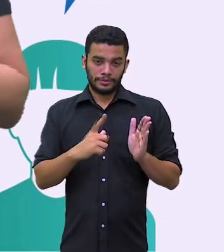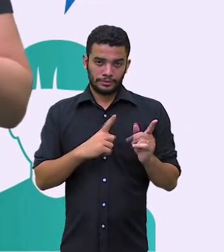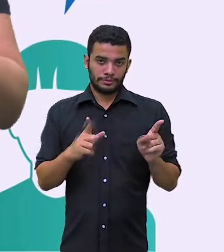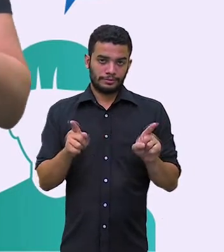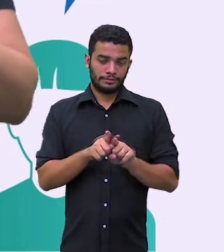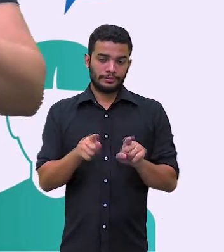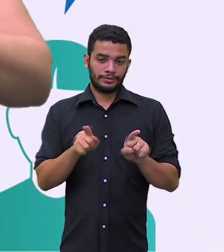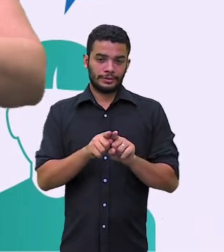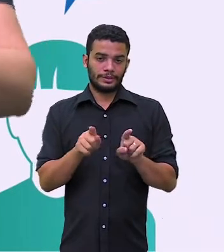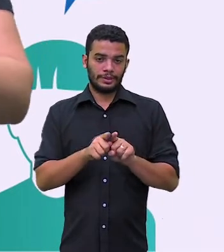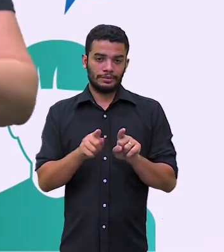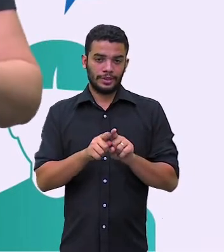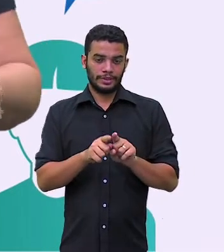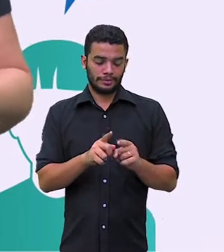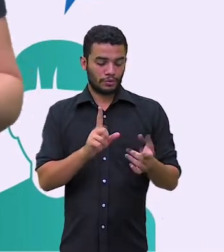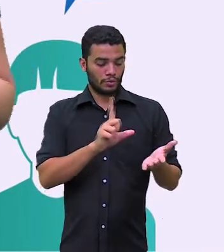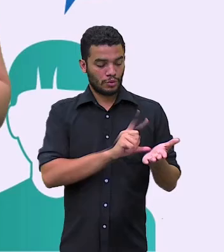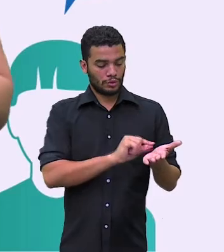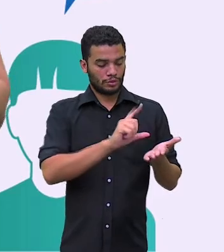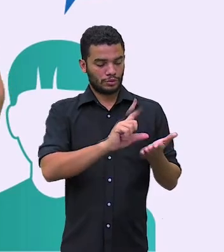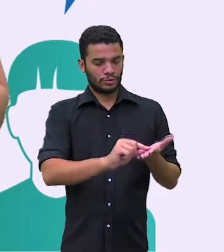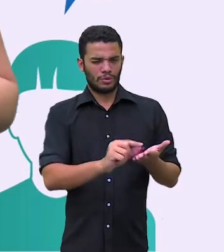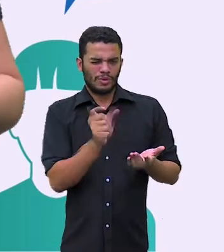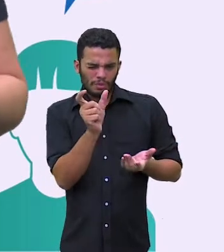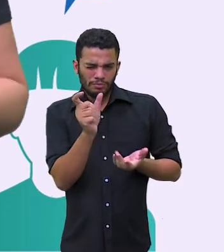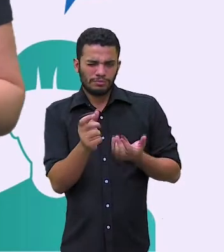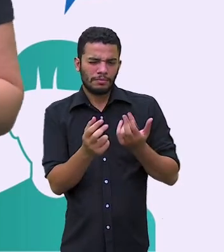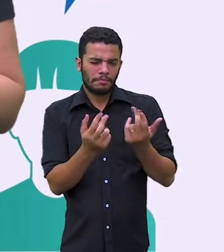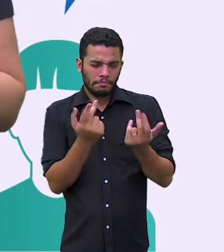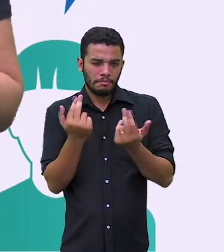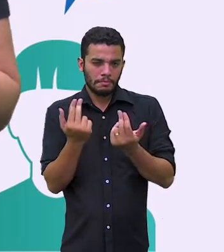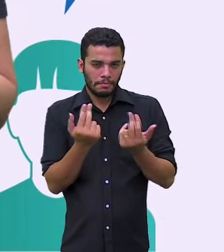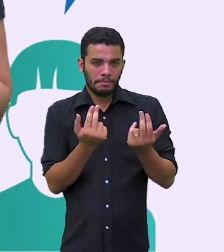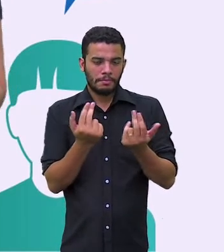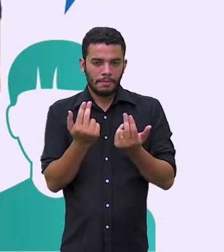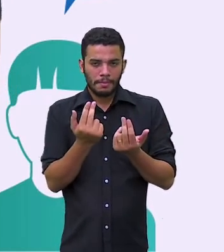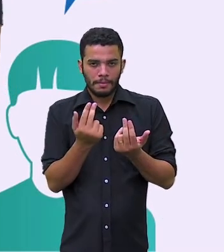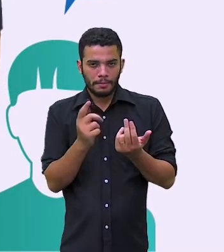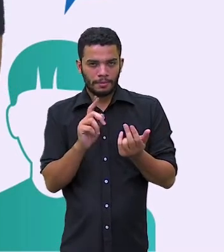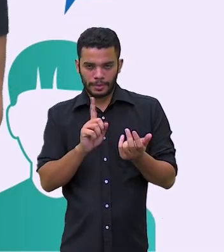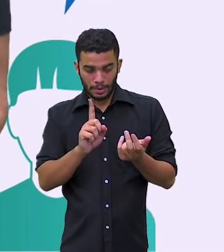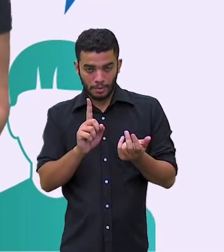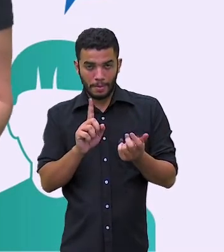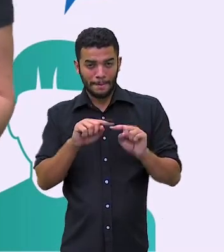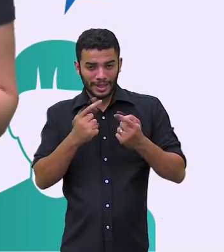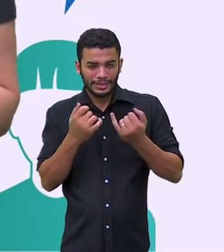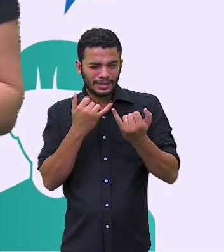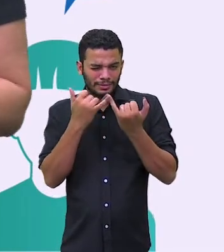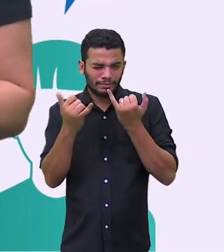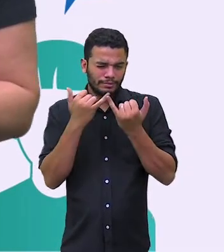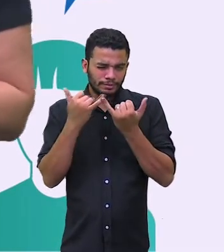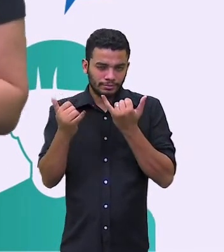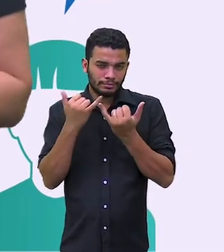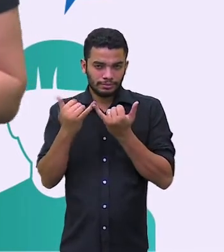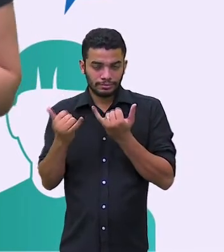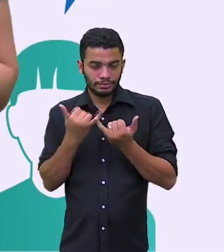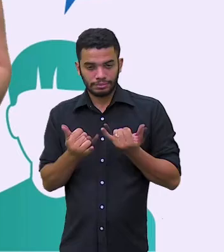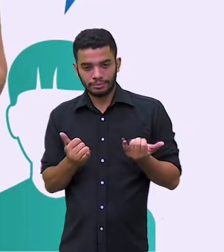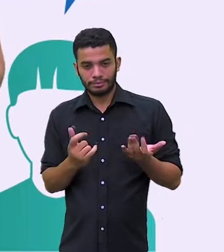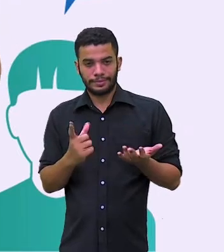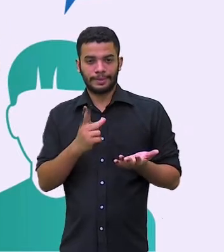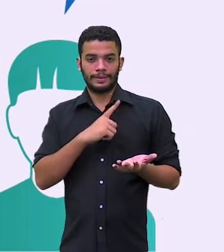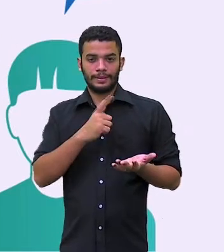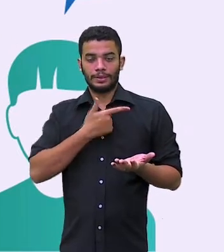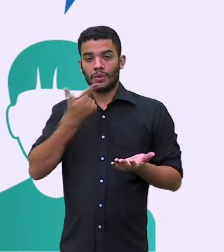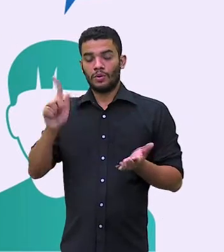opinião, embora tenha essa liberdade, né, da escrita, da temática aí, ele não brinca tanto, né? A crônica já leva mais uma